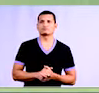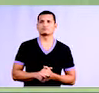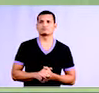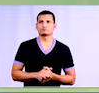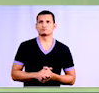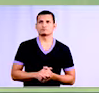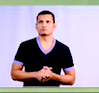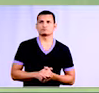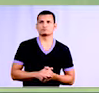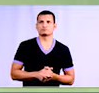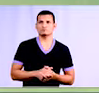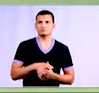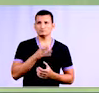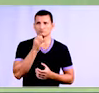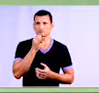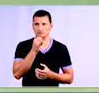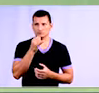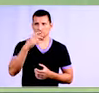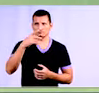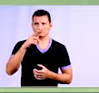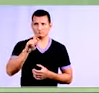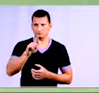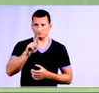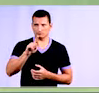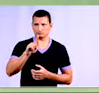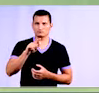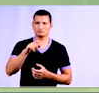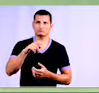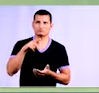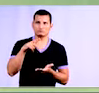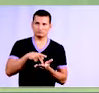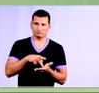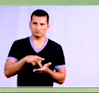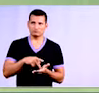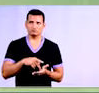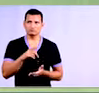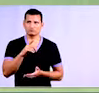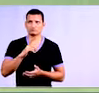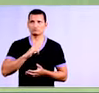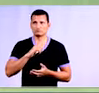Caso a página seja válida, a página tem um quadro